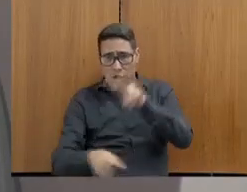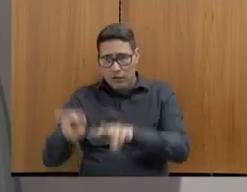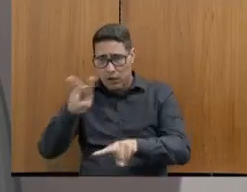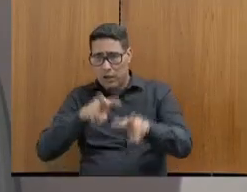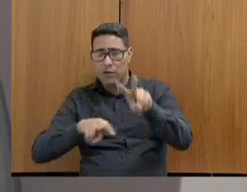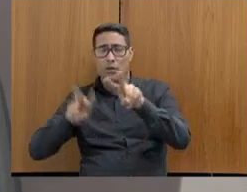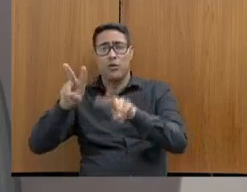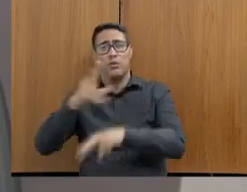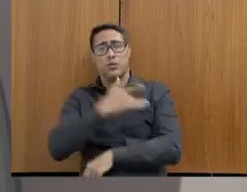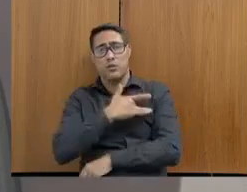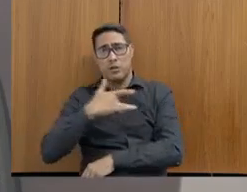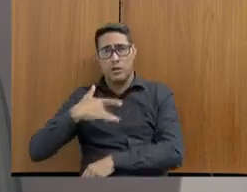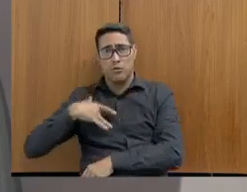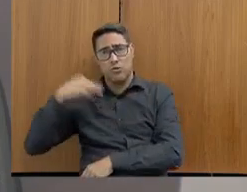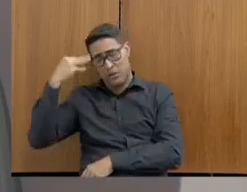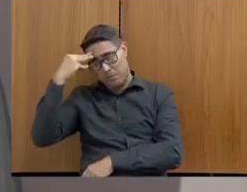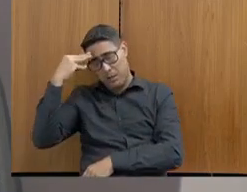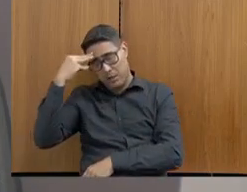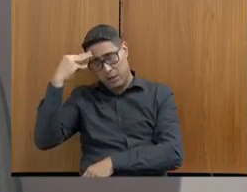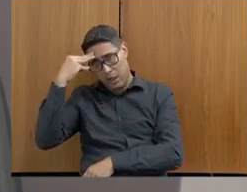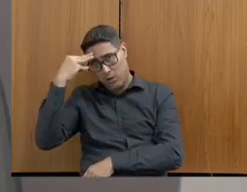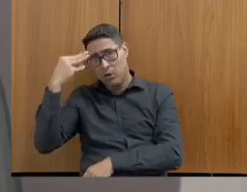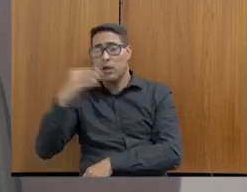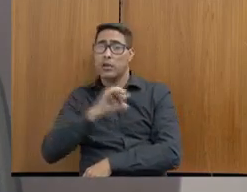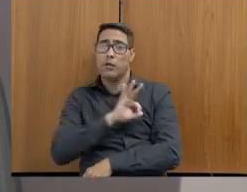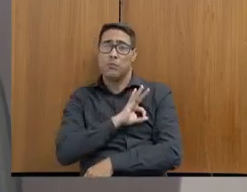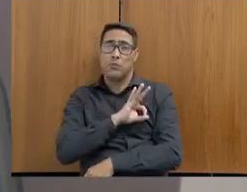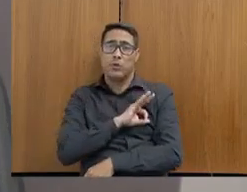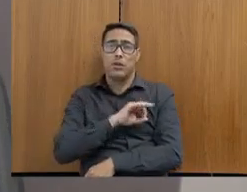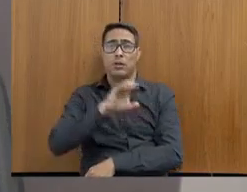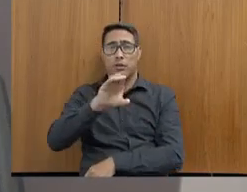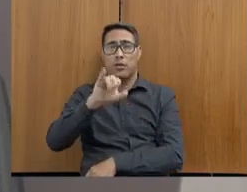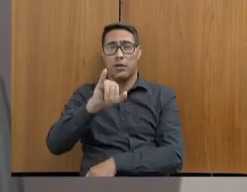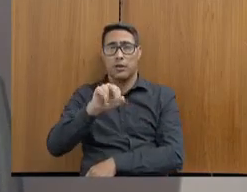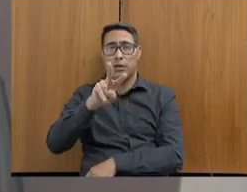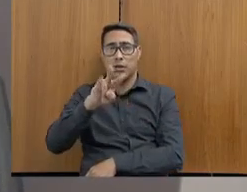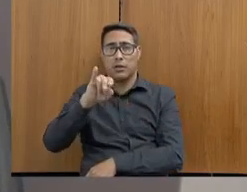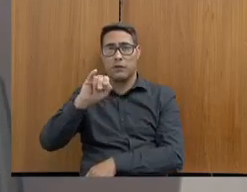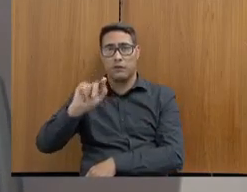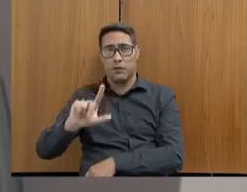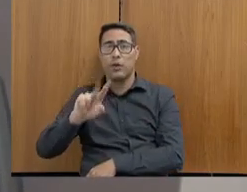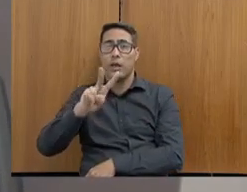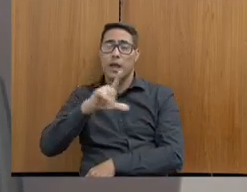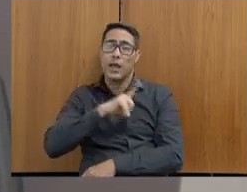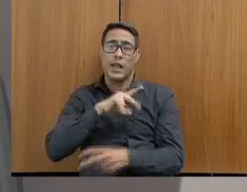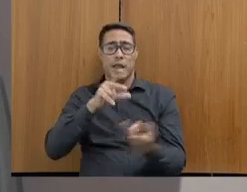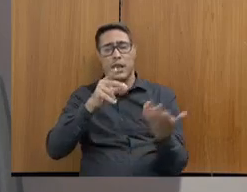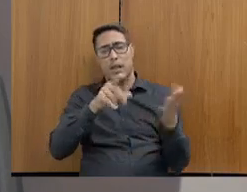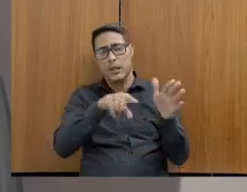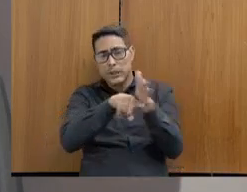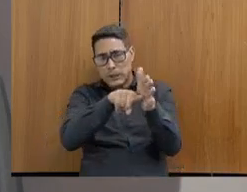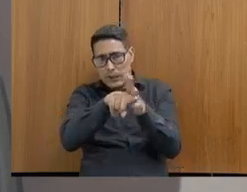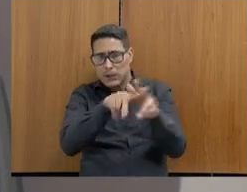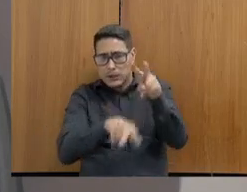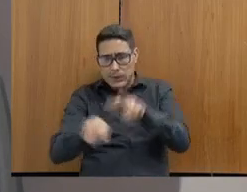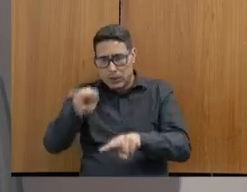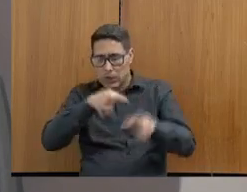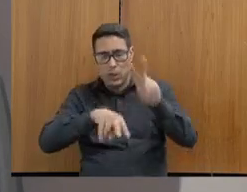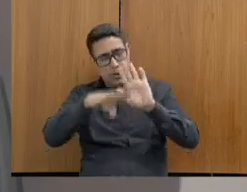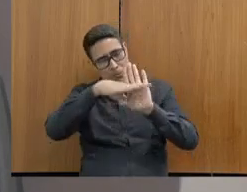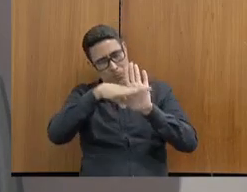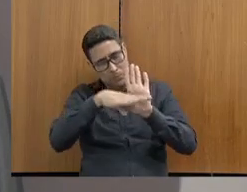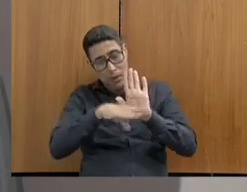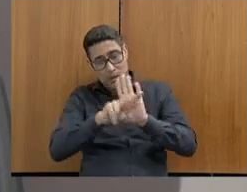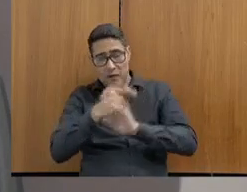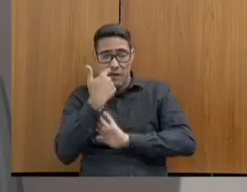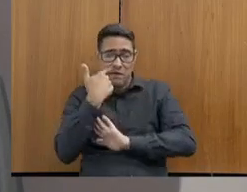mental dos servidores da Polícia Civil Então esse diagnóstico ele parametrizará hoje é o nosso programa de